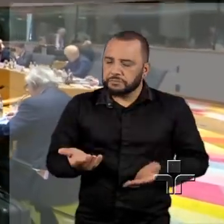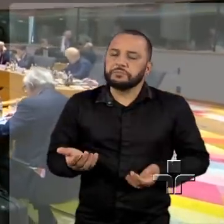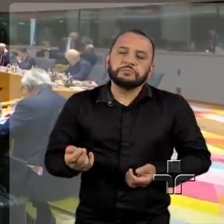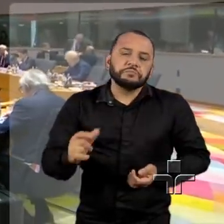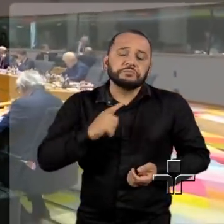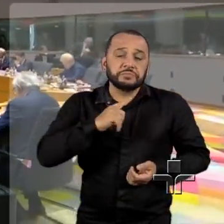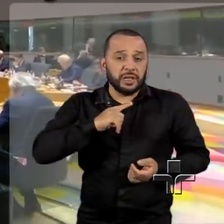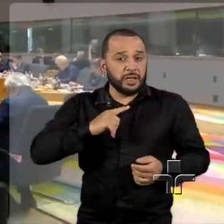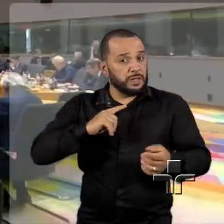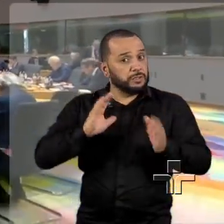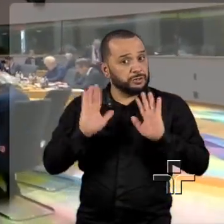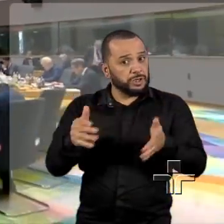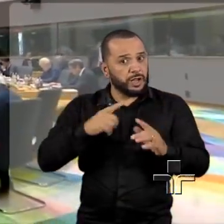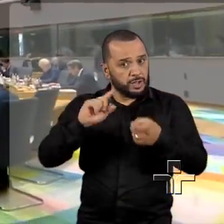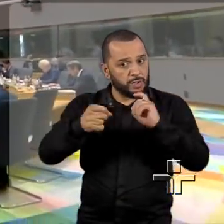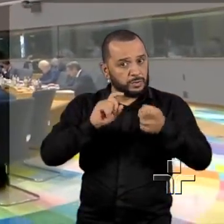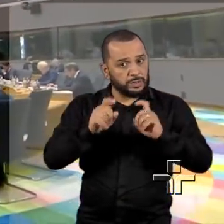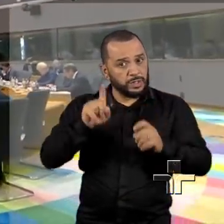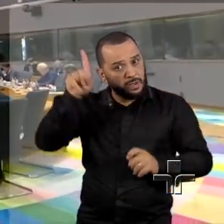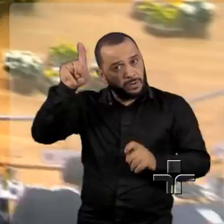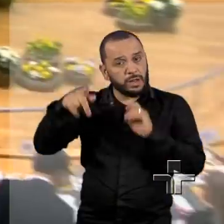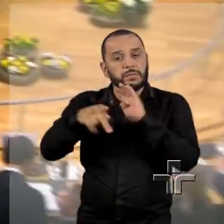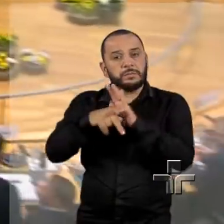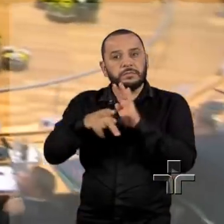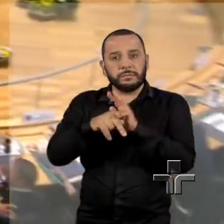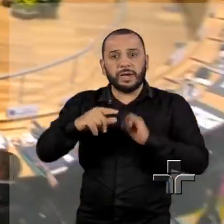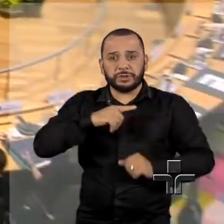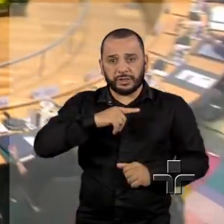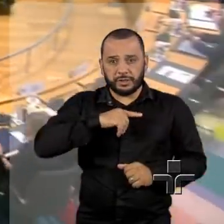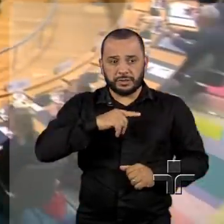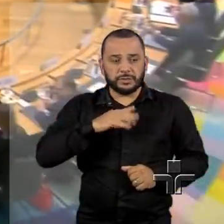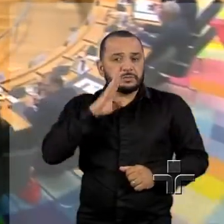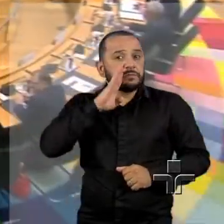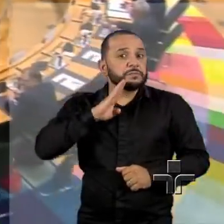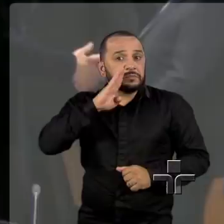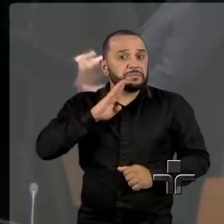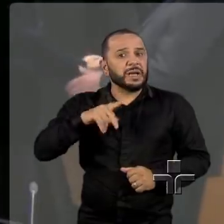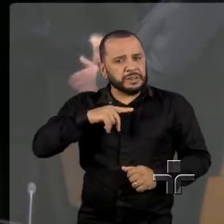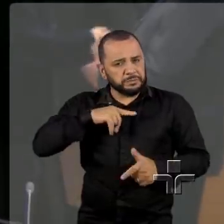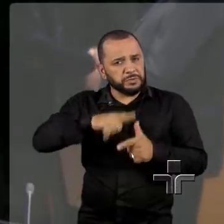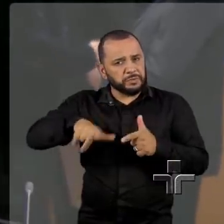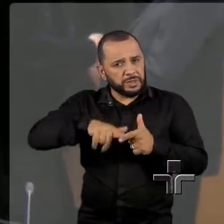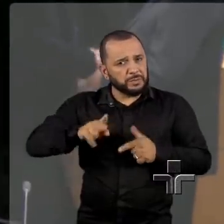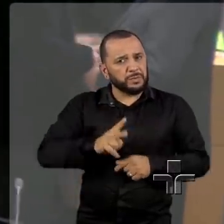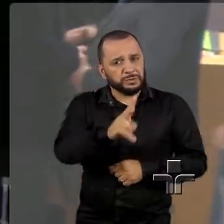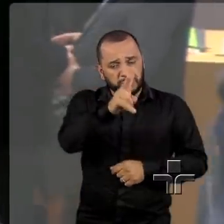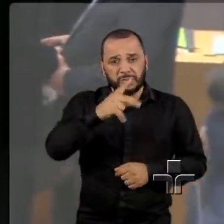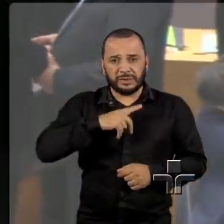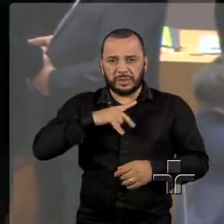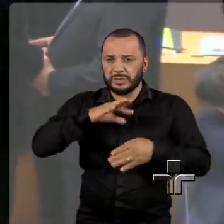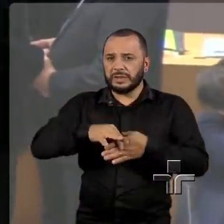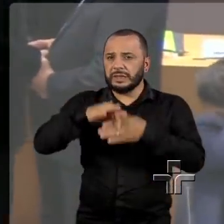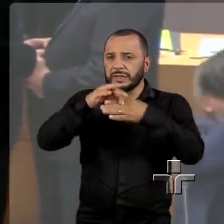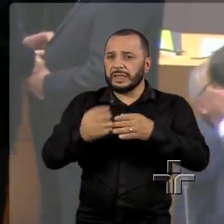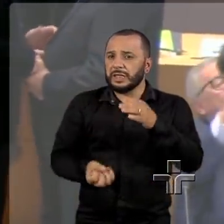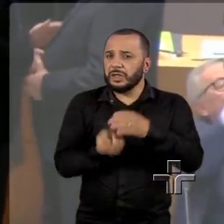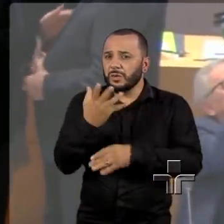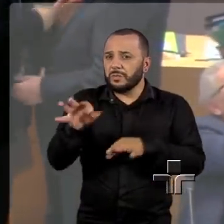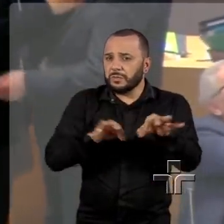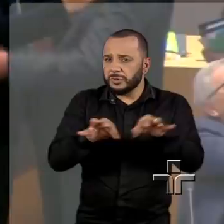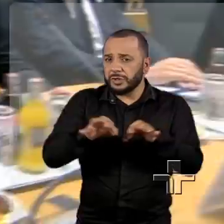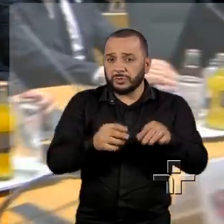depois de uma reunião em Bruxelas, na Bélgica. Mas o impasse continua. Os líderes elaboraram um plano com